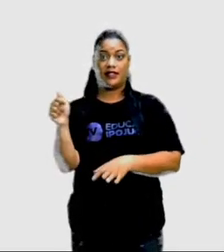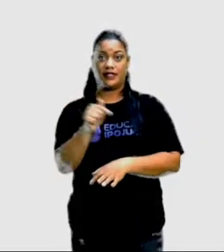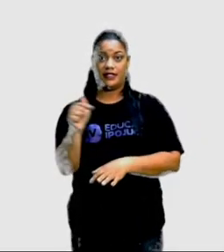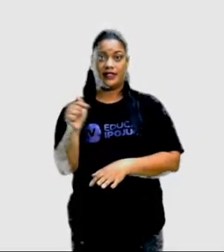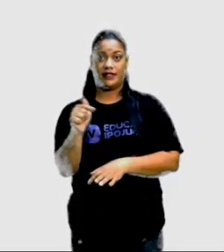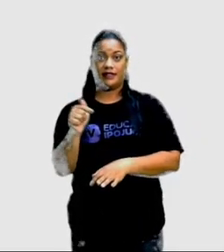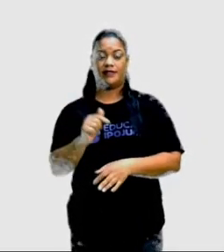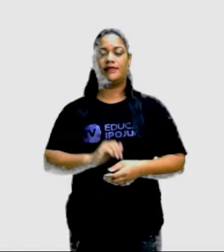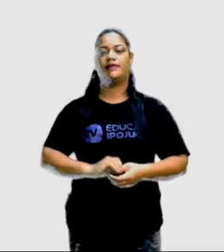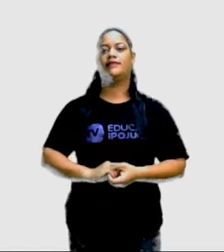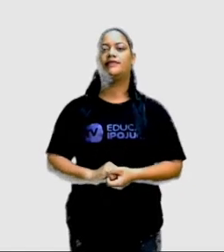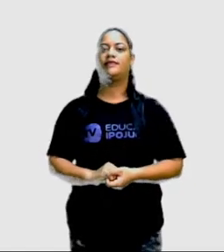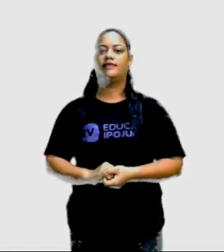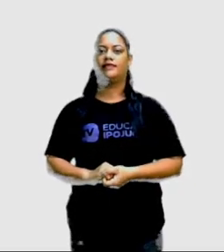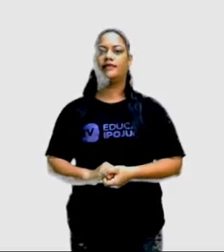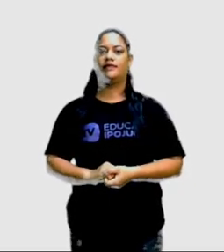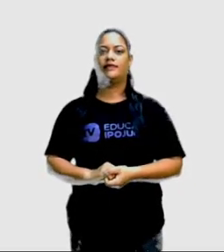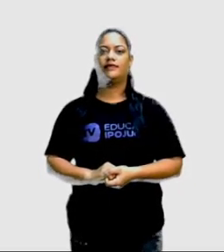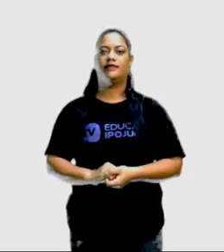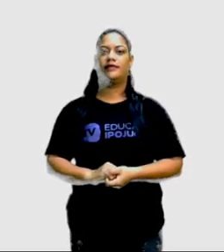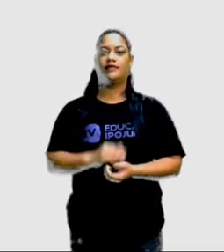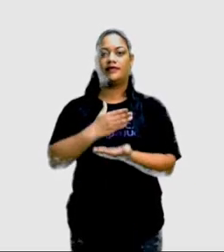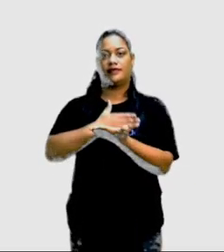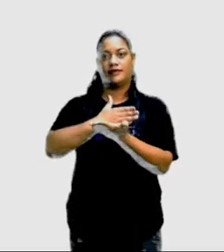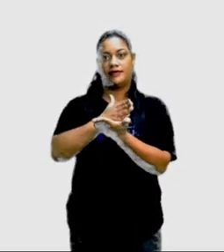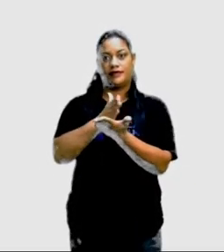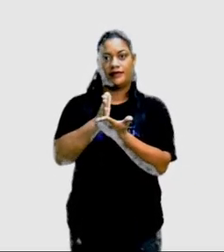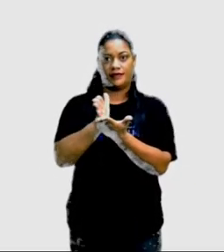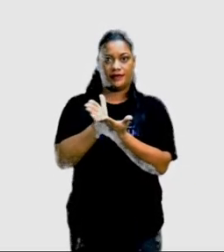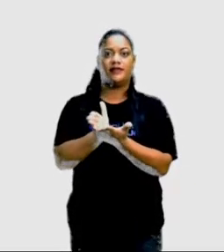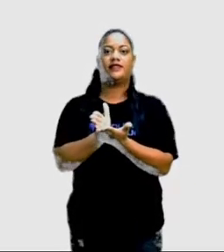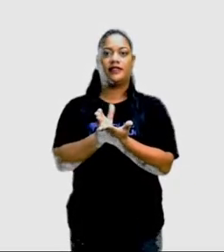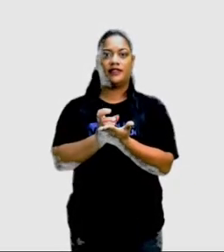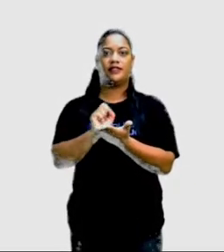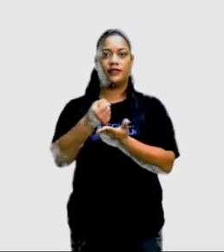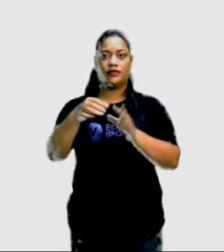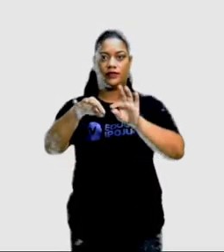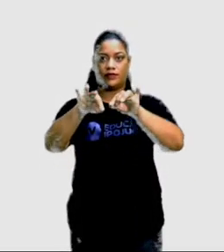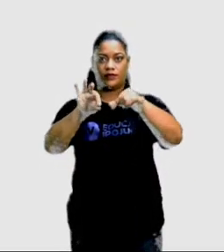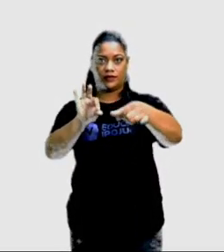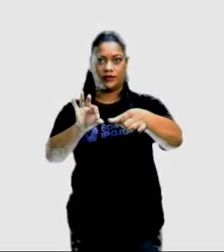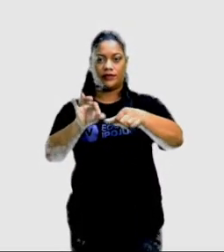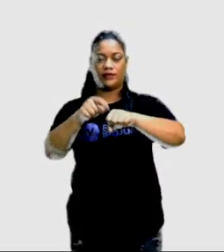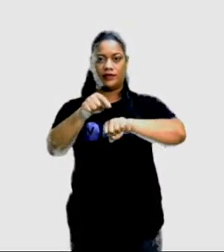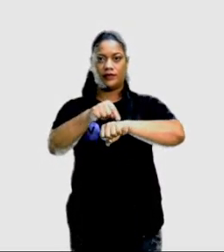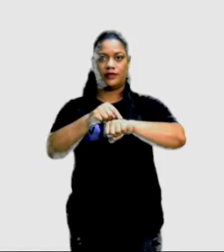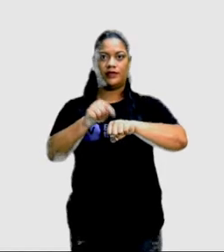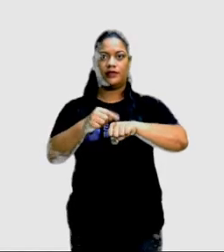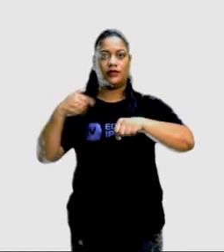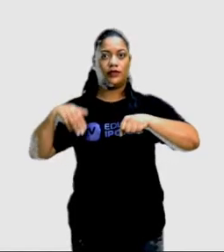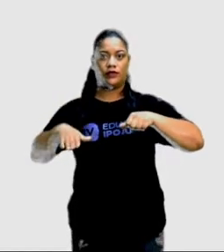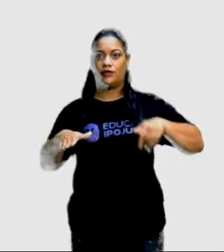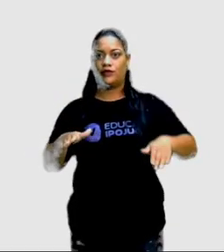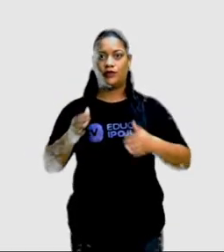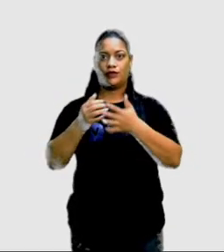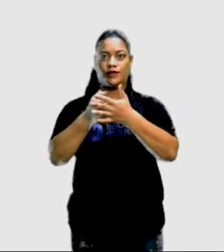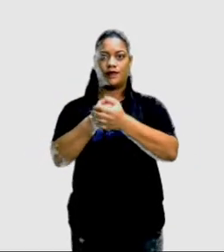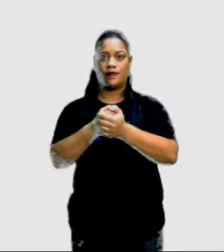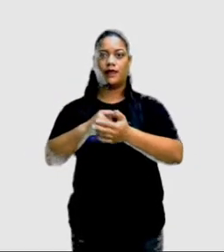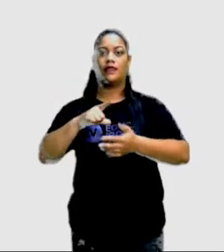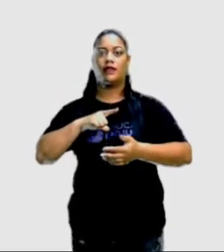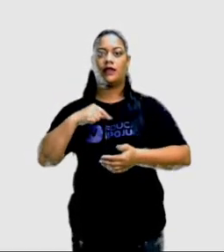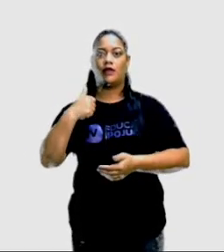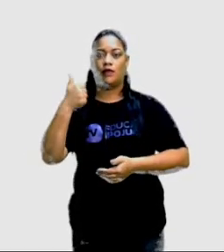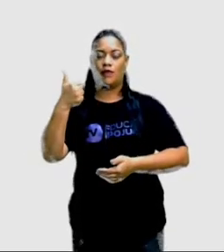maneira, que a gente tem de distribuir as 8 balas de morango no bolso 1 e no bolso 2, nós temos 1 bala